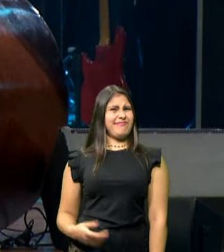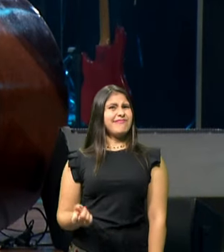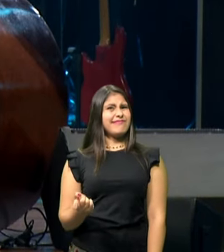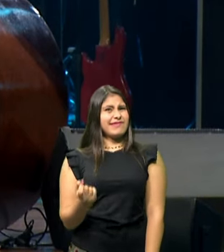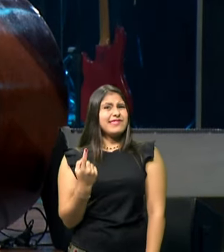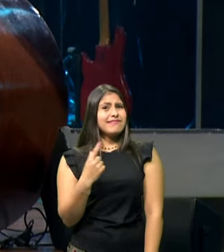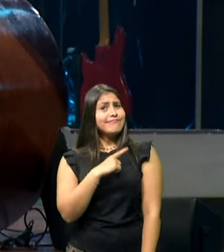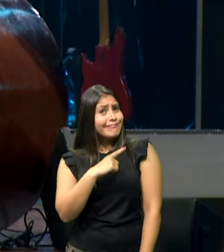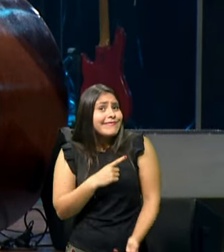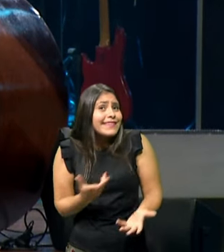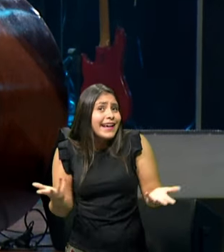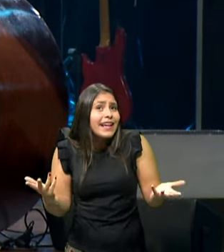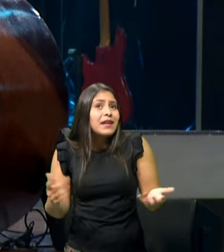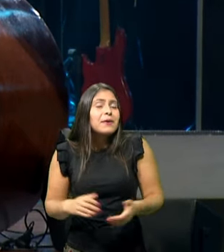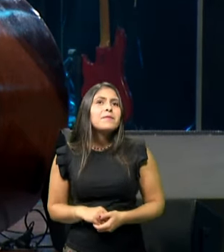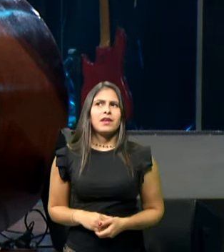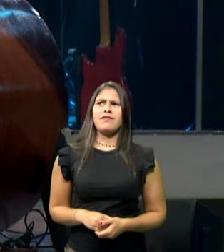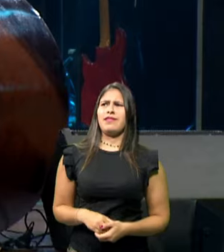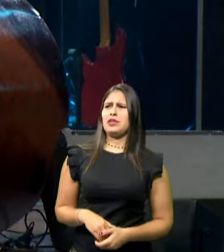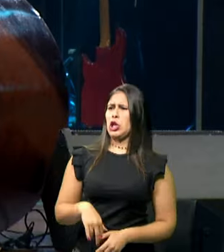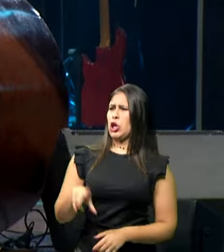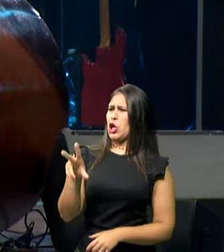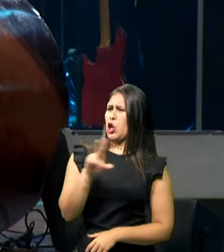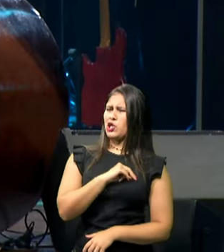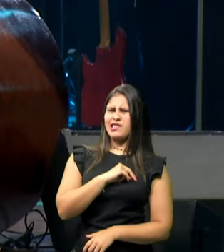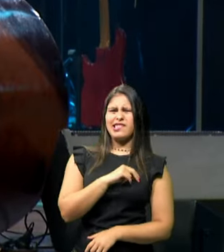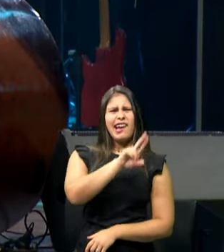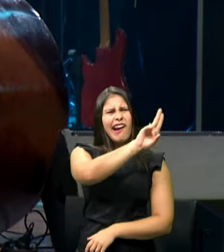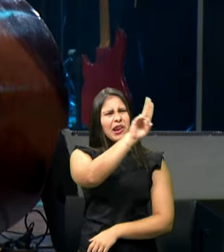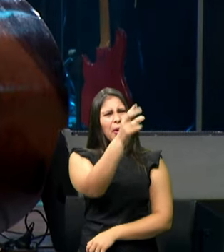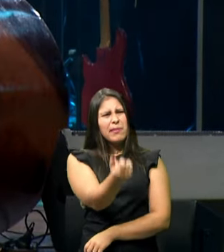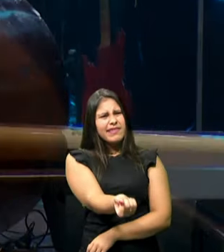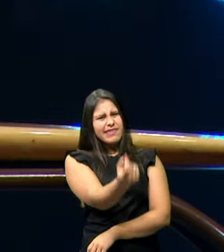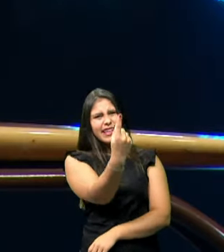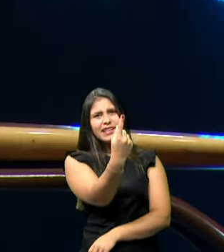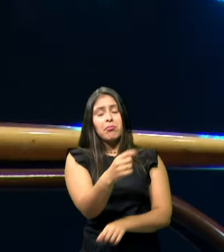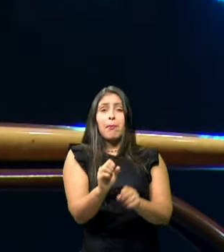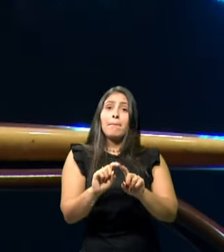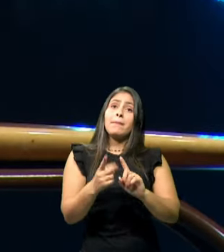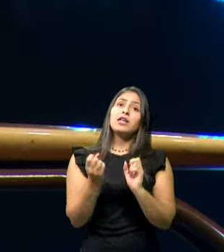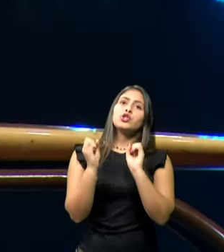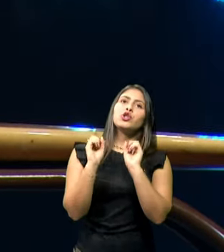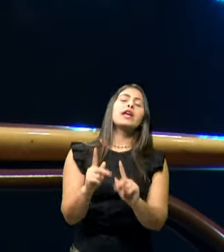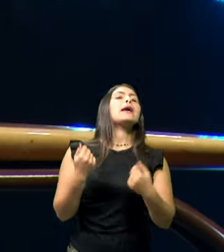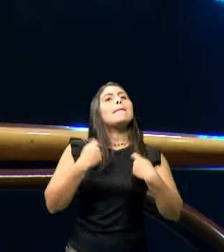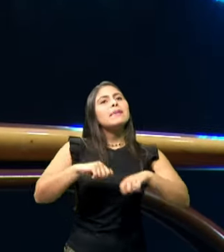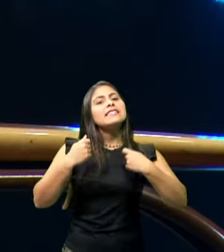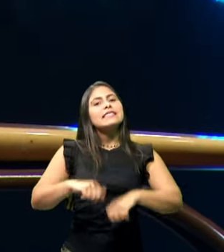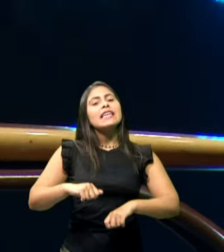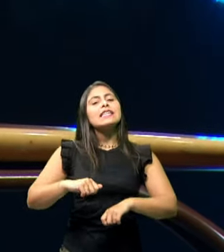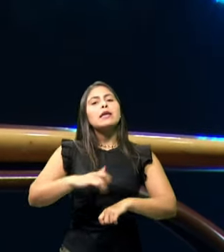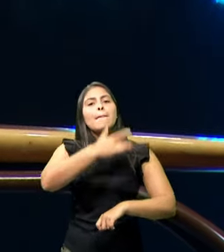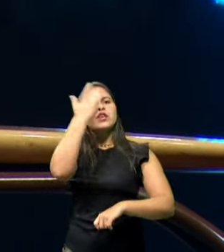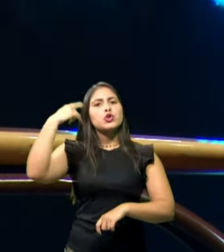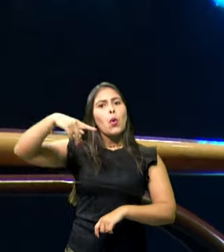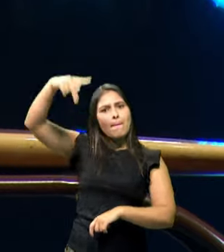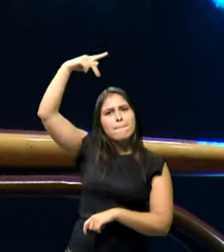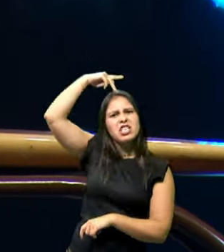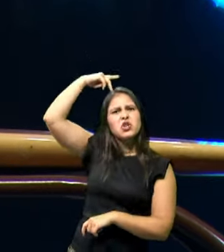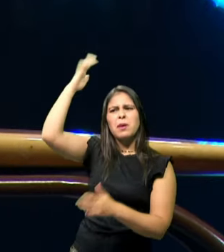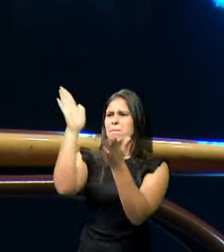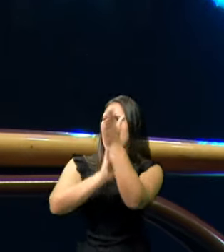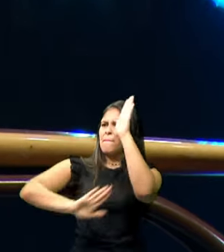Tem. Eu falei: meu Jesus, que nome. Mas tudo bem. Tem que ter a igreja do reteté. Tem que ter